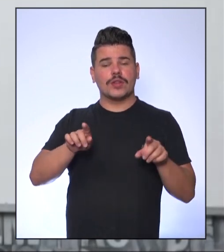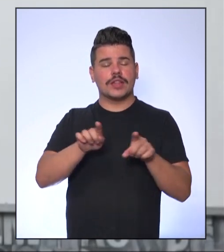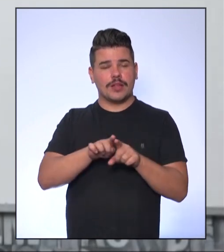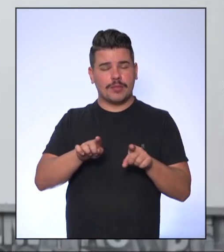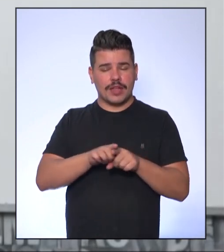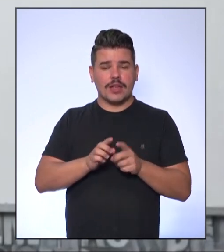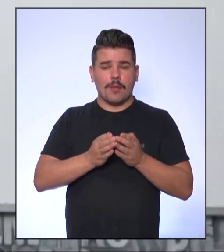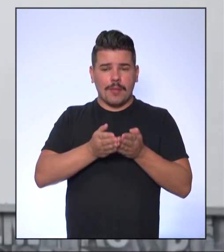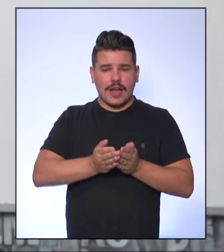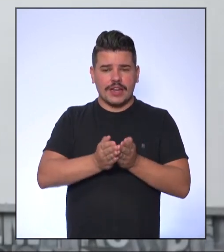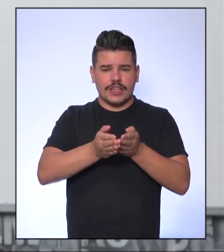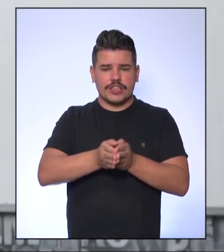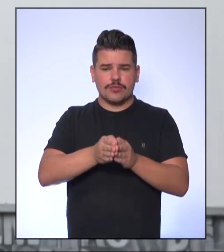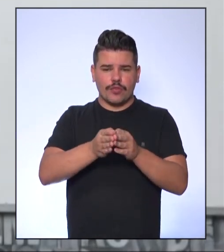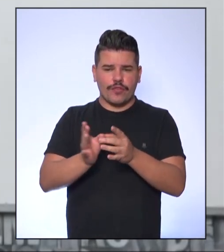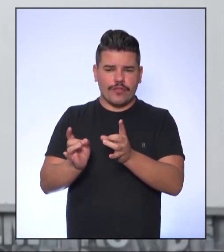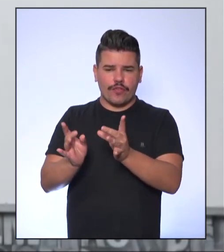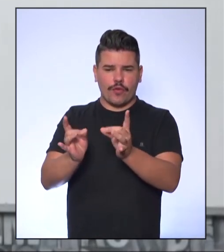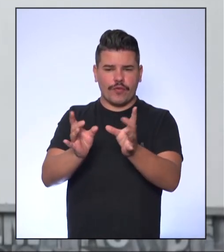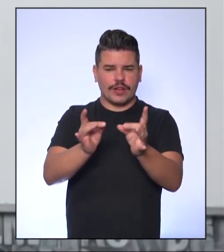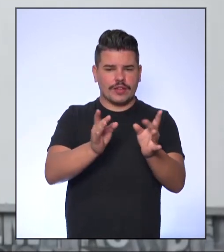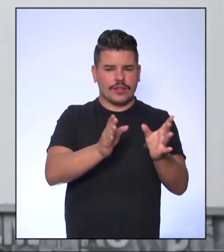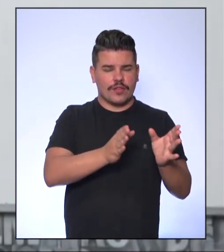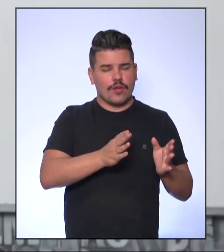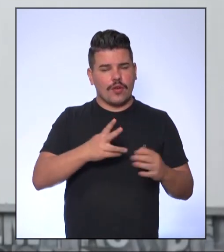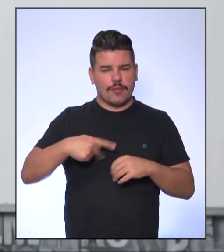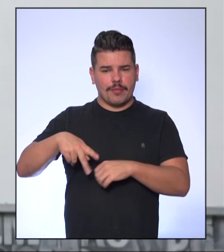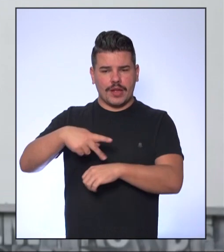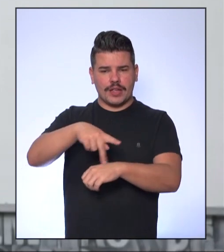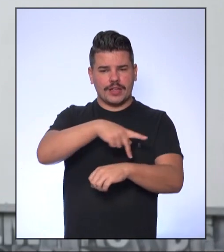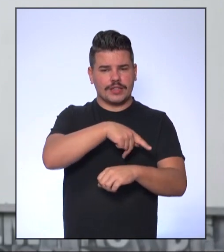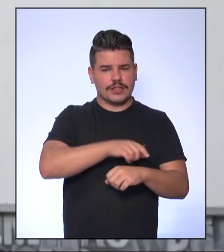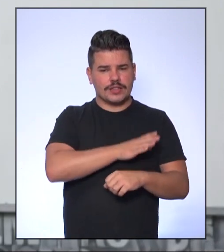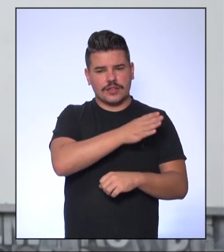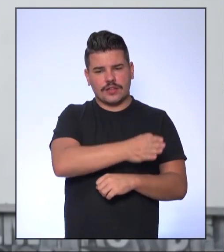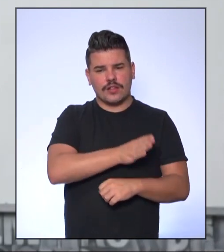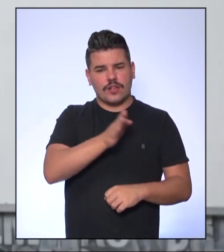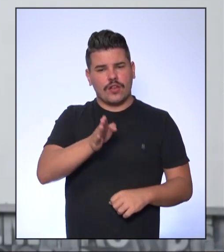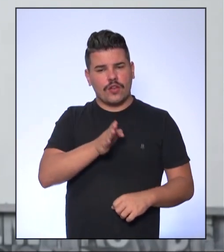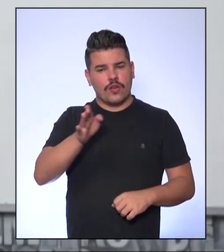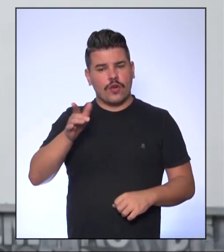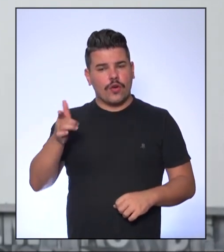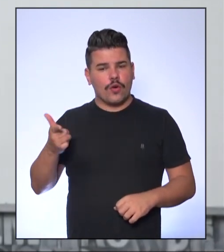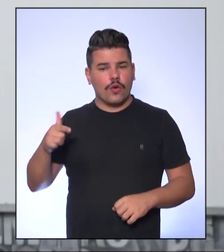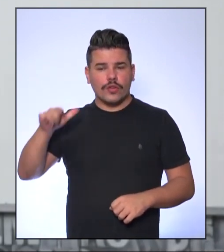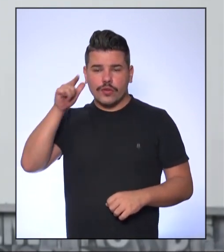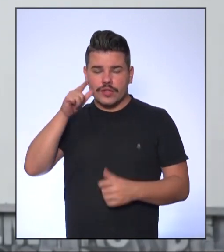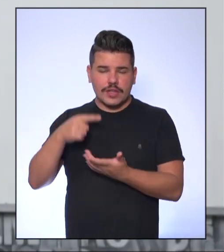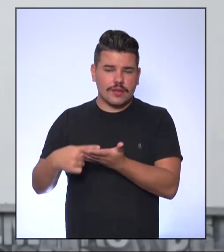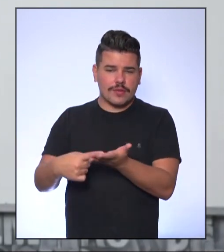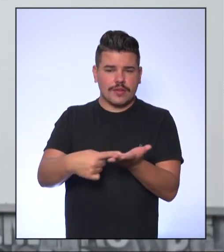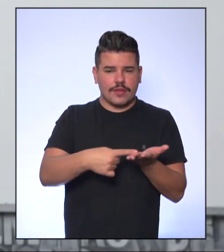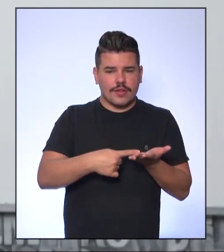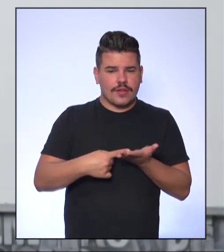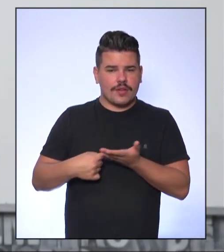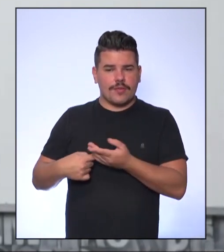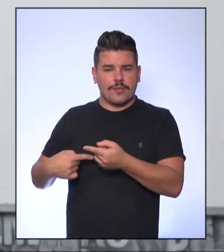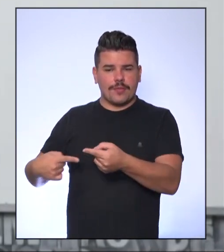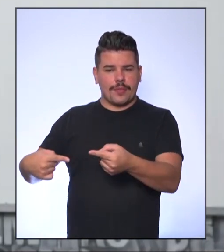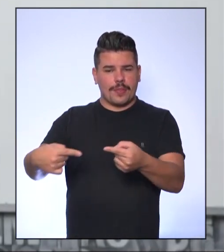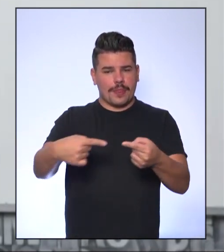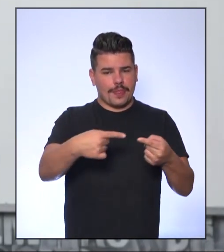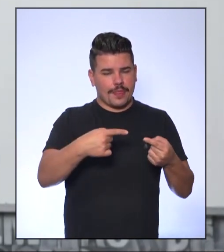marítima. E aí eu começo a olhar para o mercantilismo no viés econômico e enxergar uma relação.